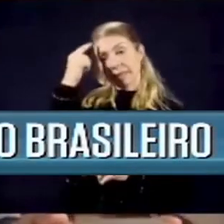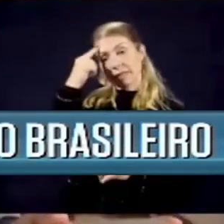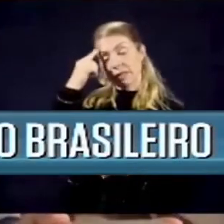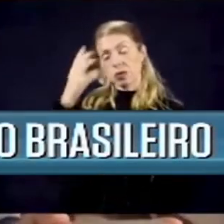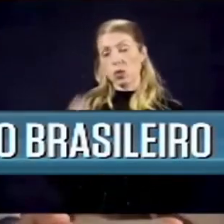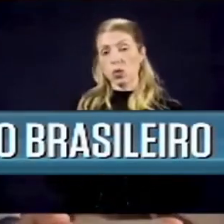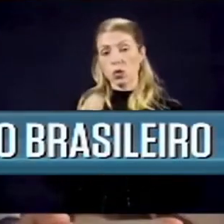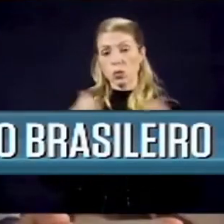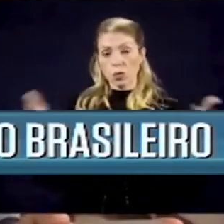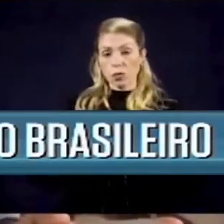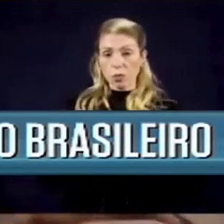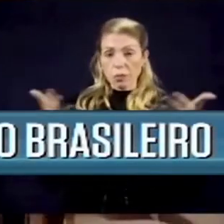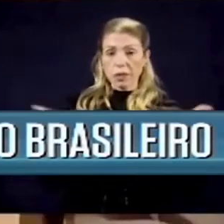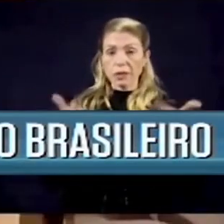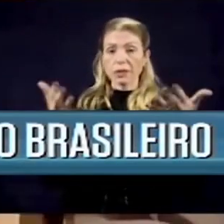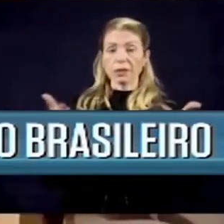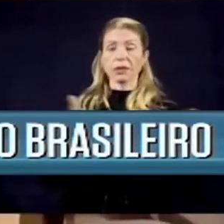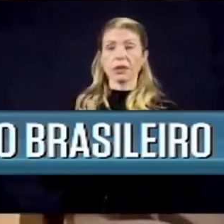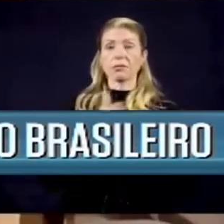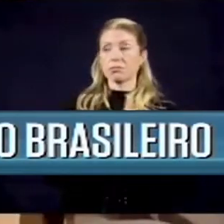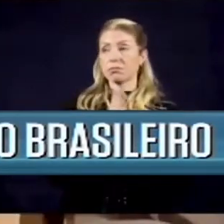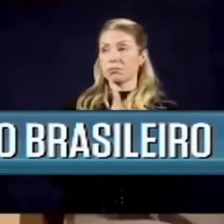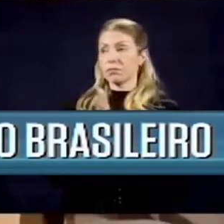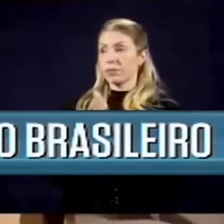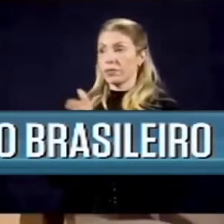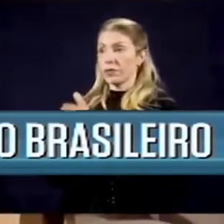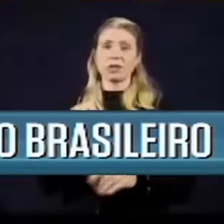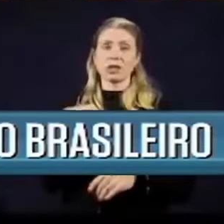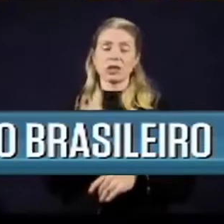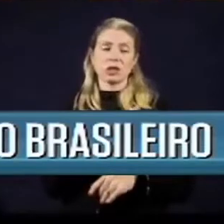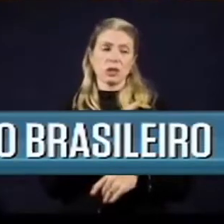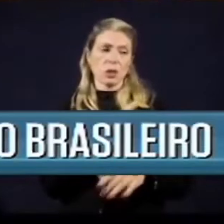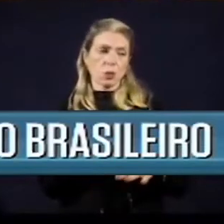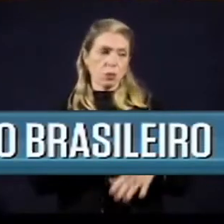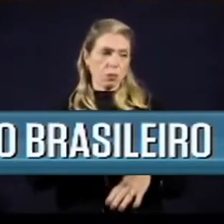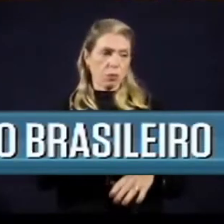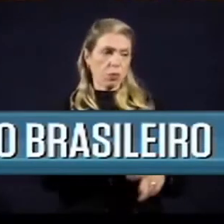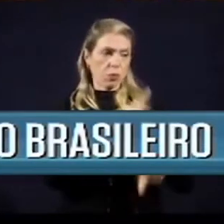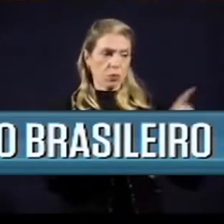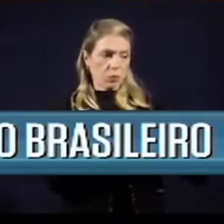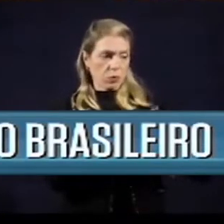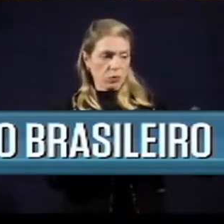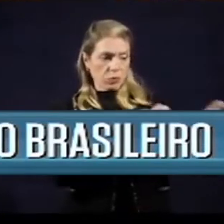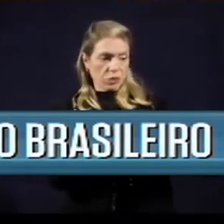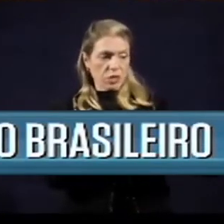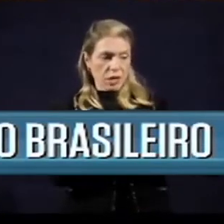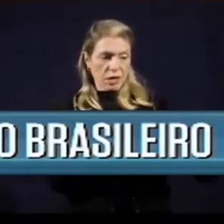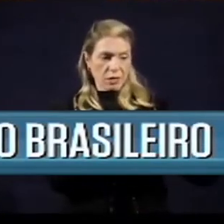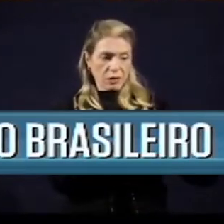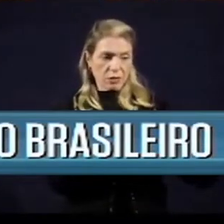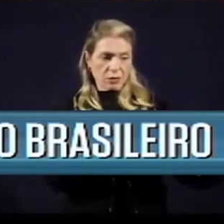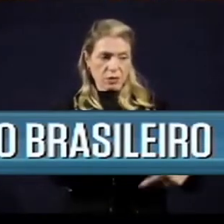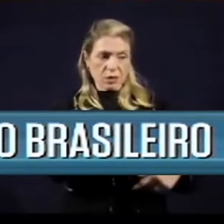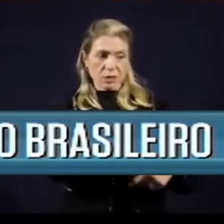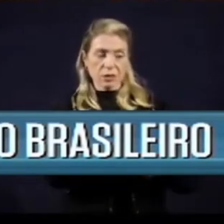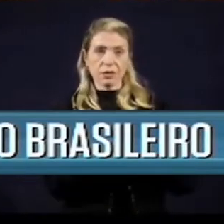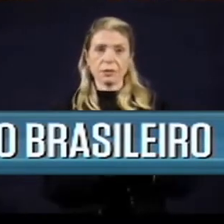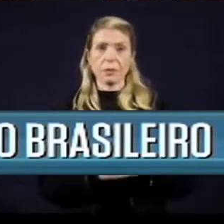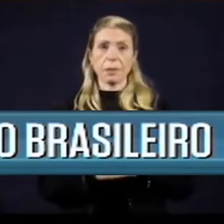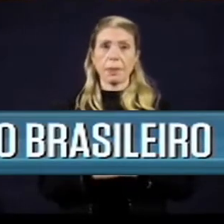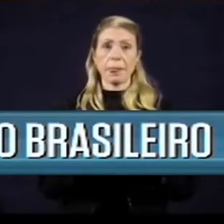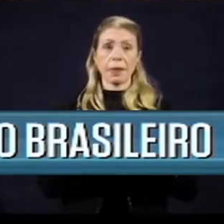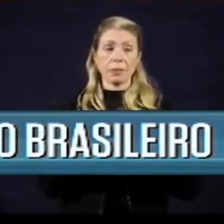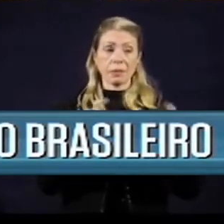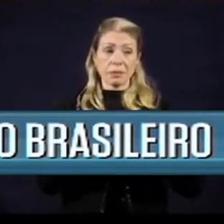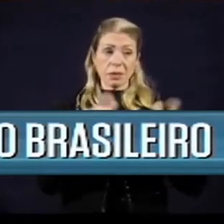fomentar esses outros eixos acima ali do meridiano 16. Para falar sobre o crescimento sustentável do agronegócio, participaram